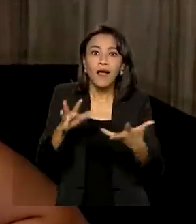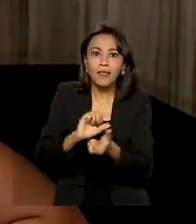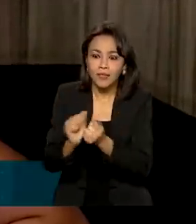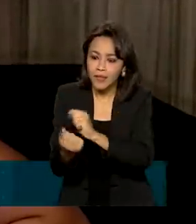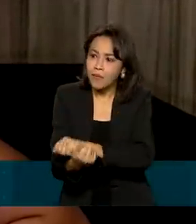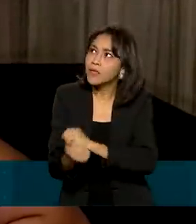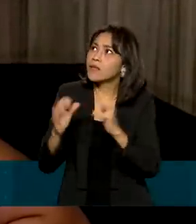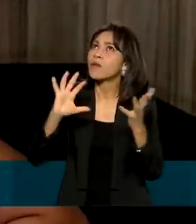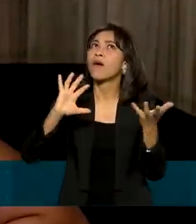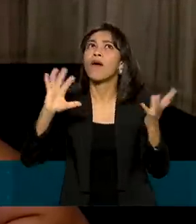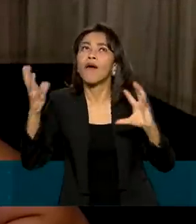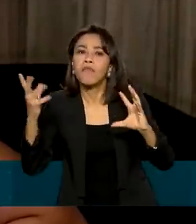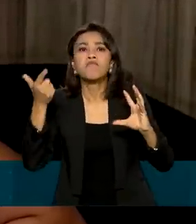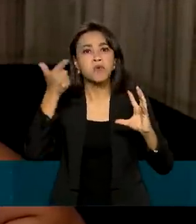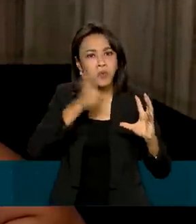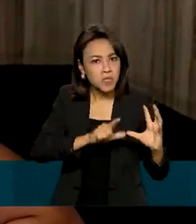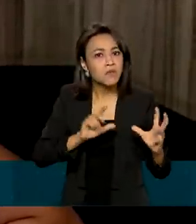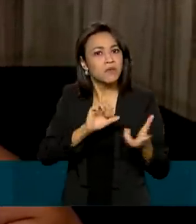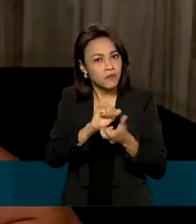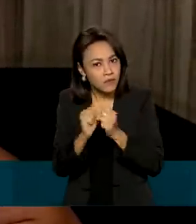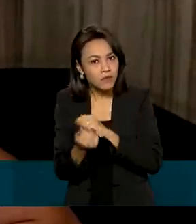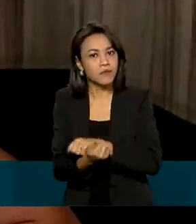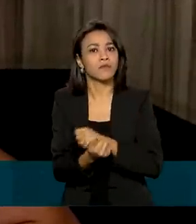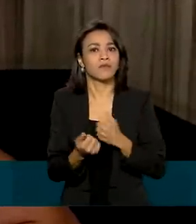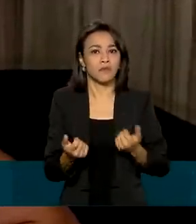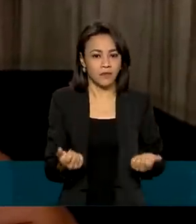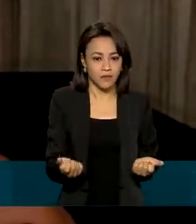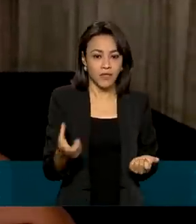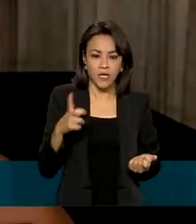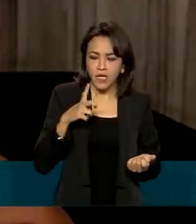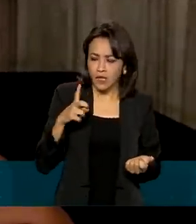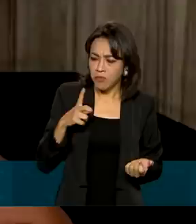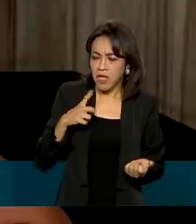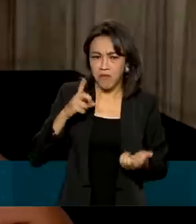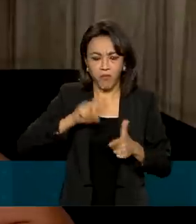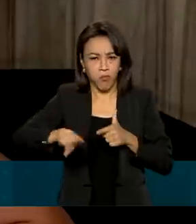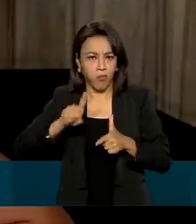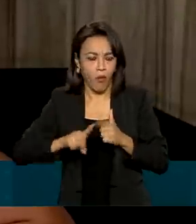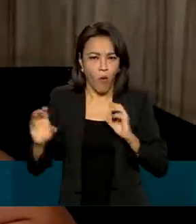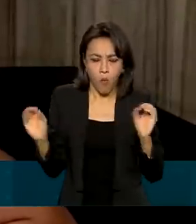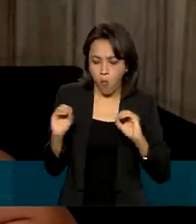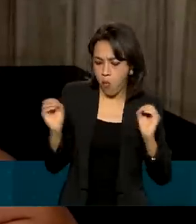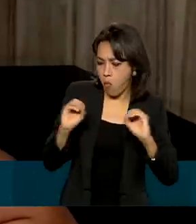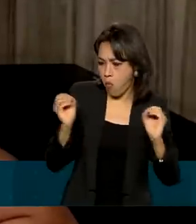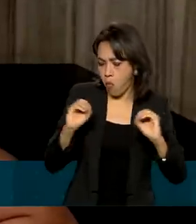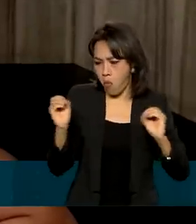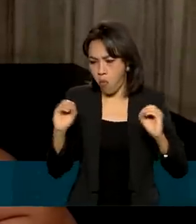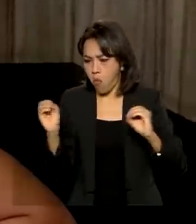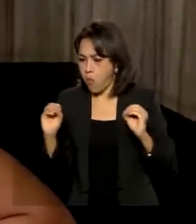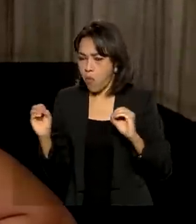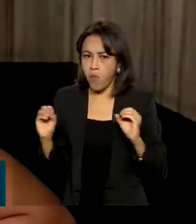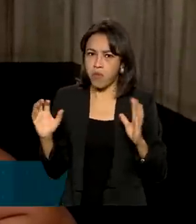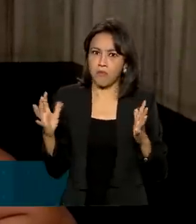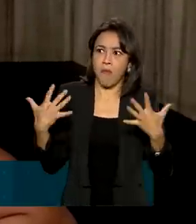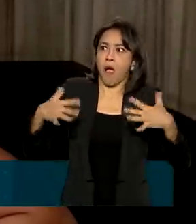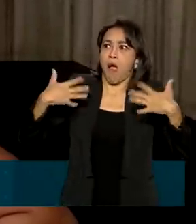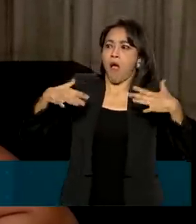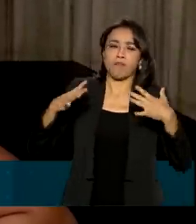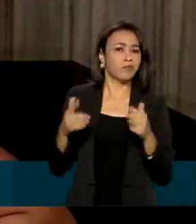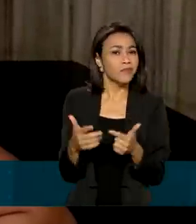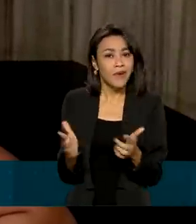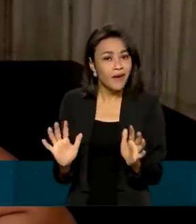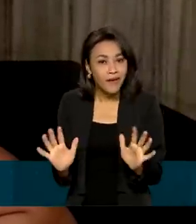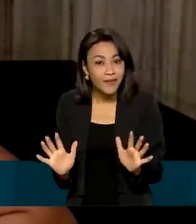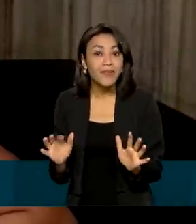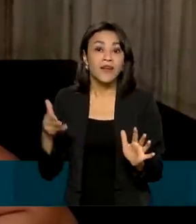muito boa. A gente não teve grandes intercorrências nesse período. E no recinto de soltura,